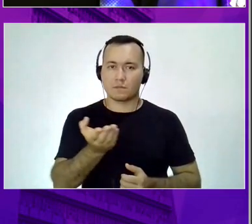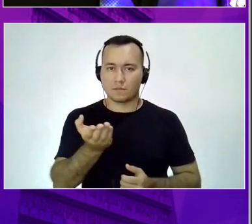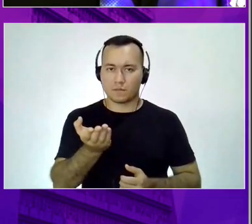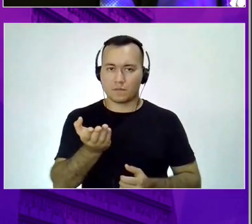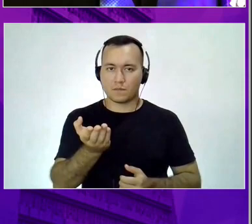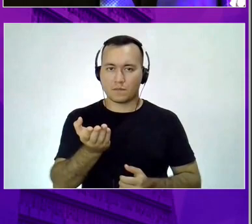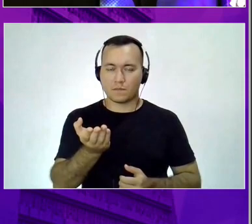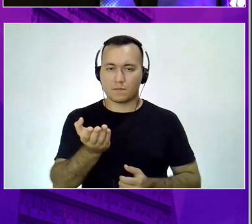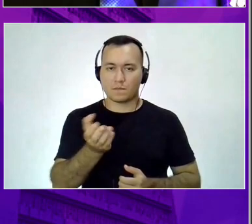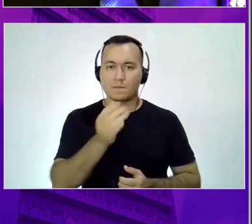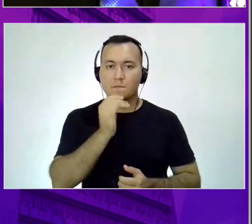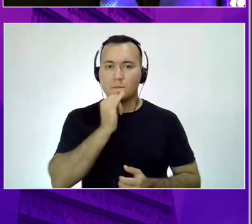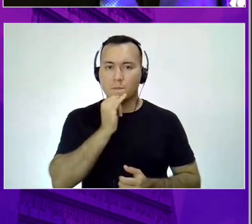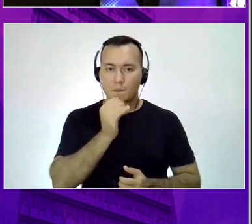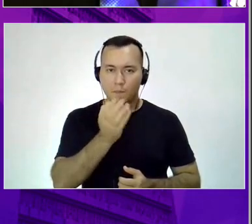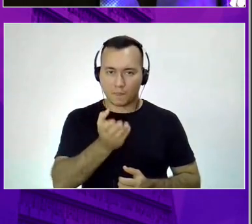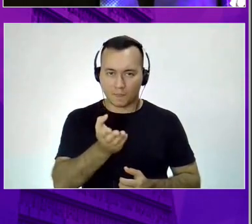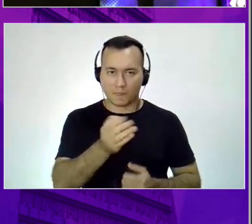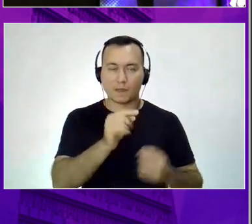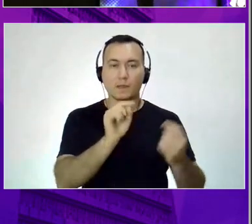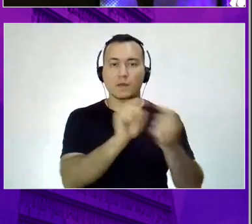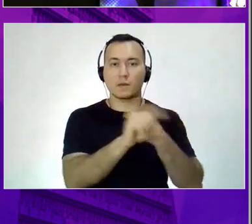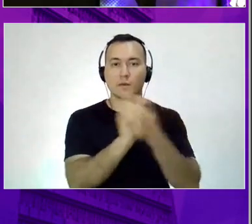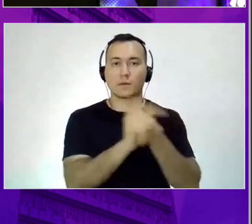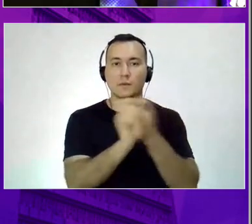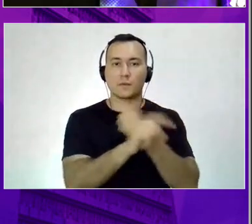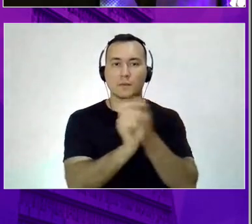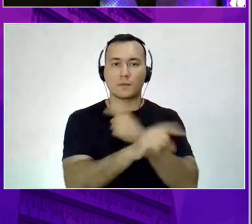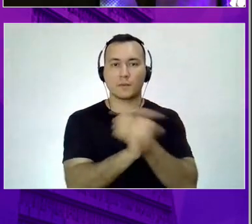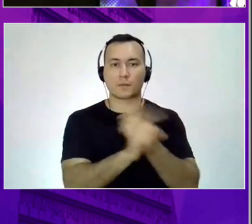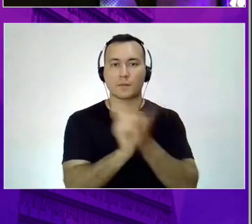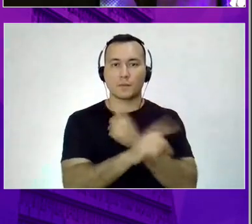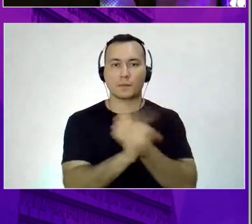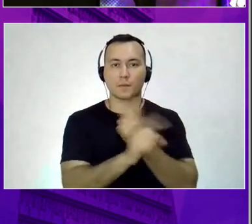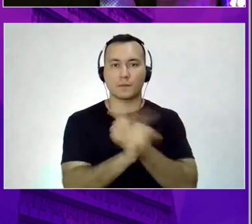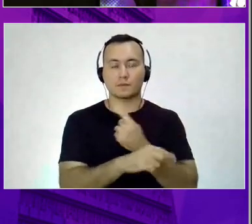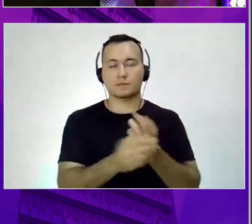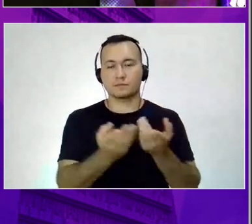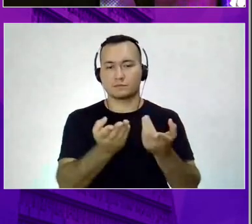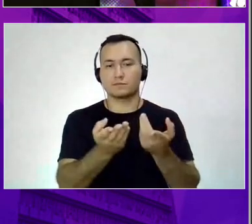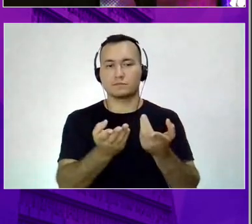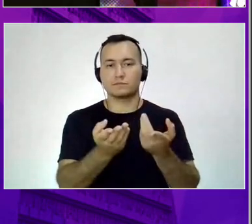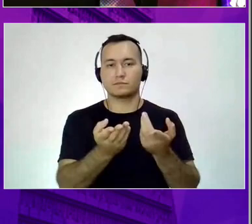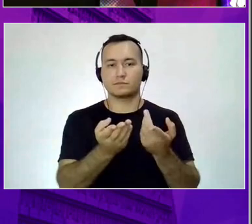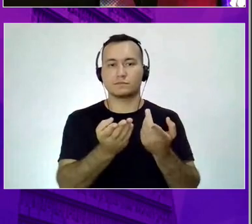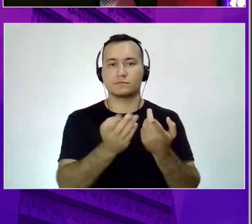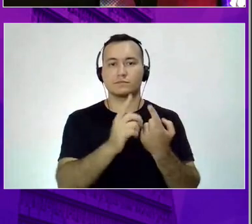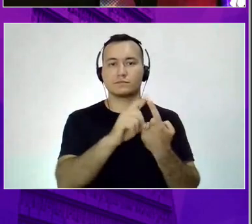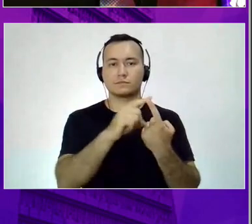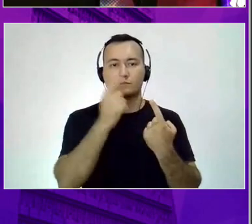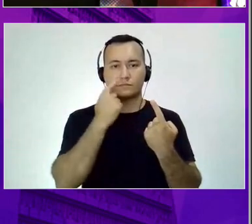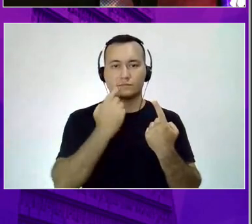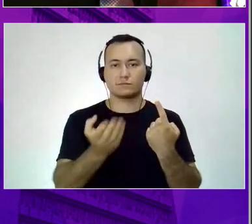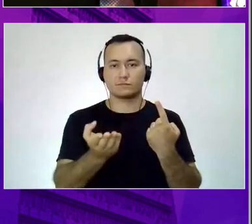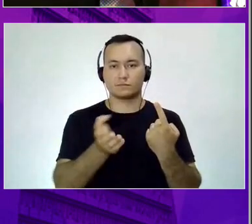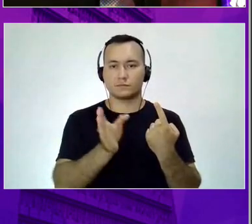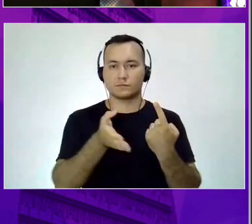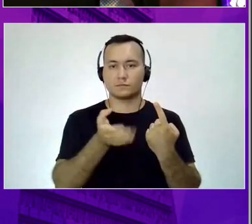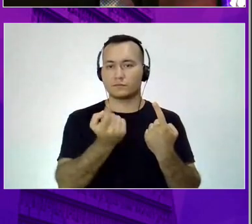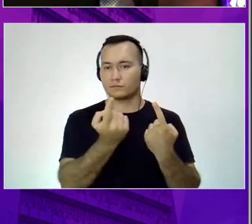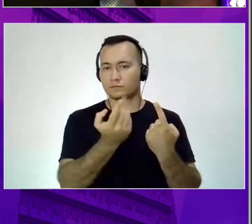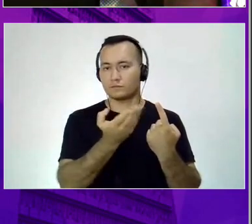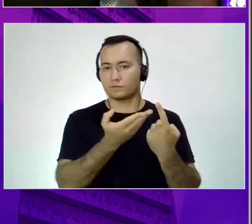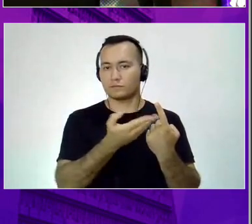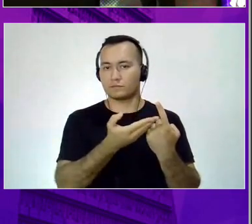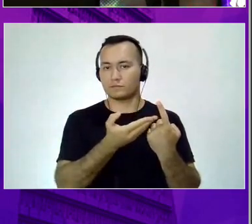mais serverless, com step functions. Então, eu criei um fluxo visual, aqui do lado tem todo o visual dele. Eu